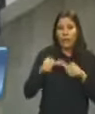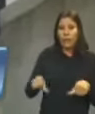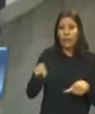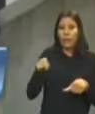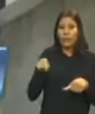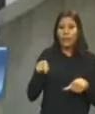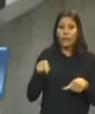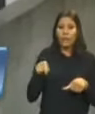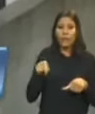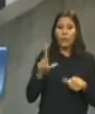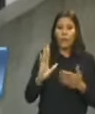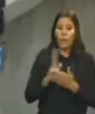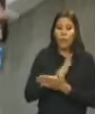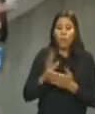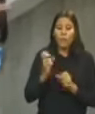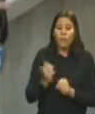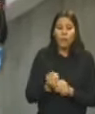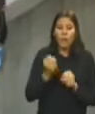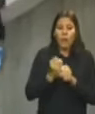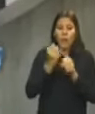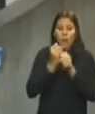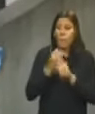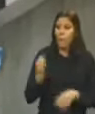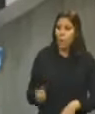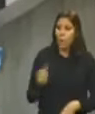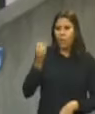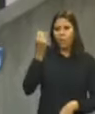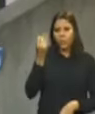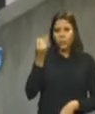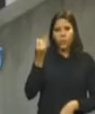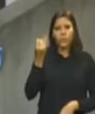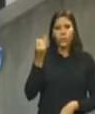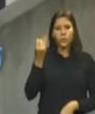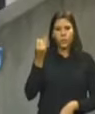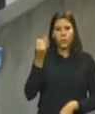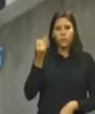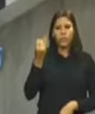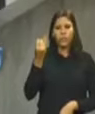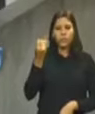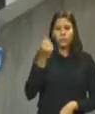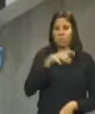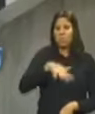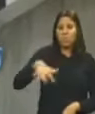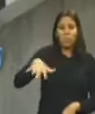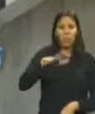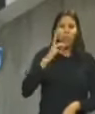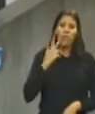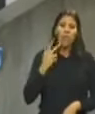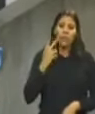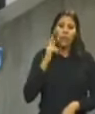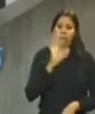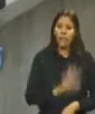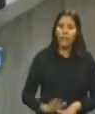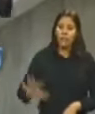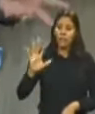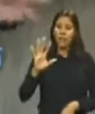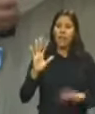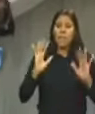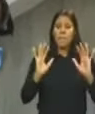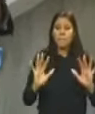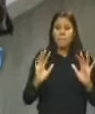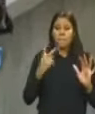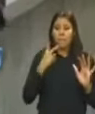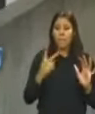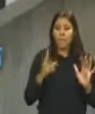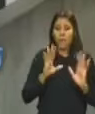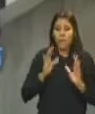obra, né? Importantes obras em toda Fortaleza, em todo o estado do Ceará, mas eu falo